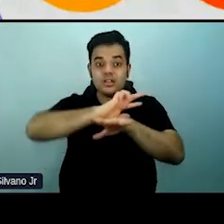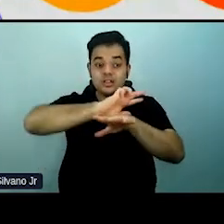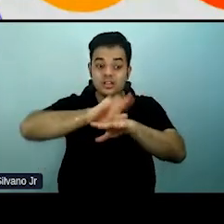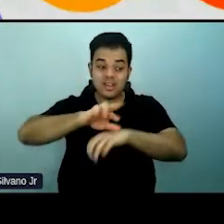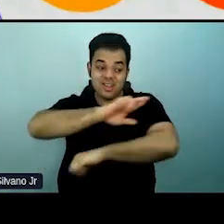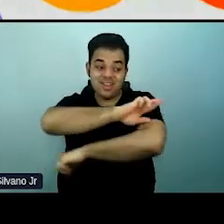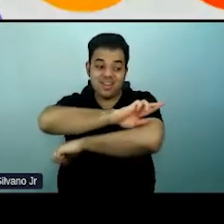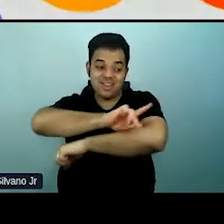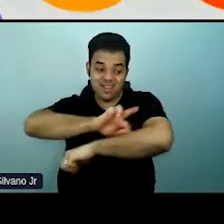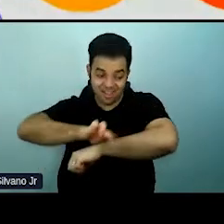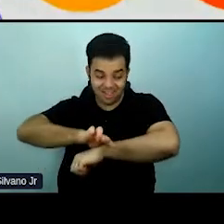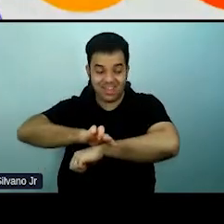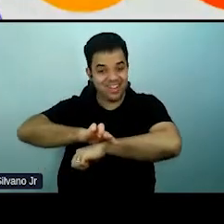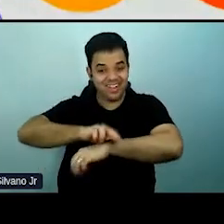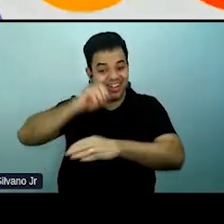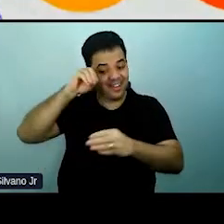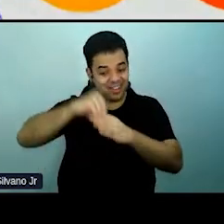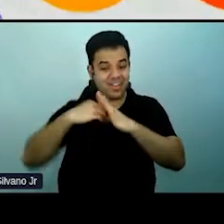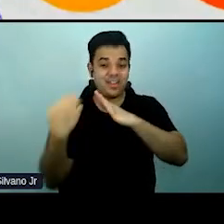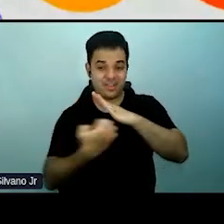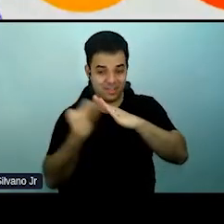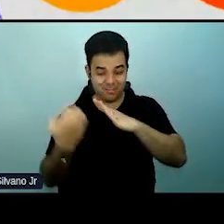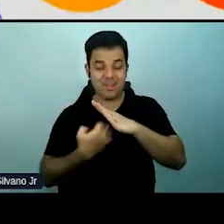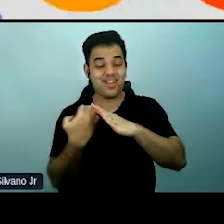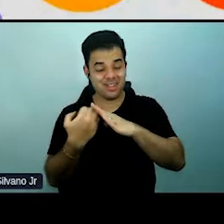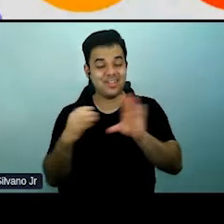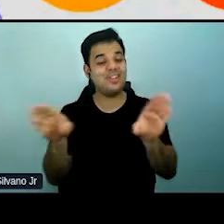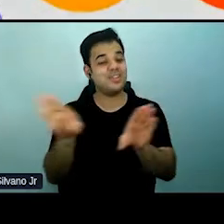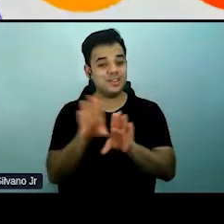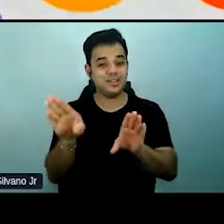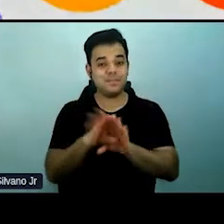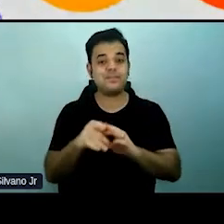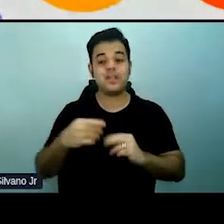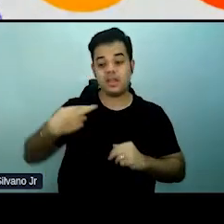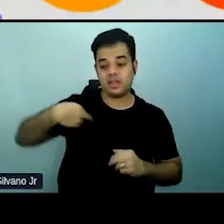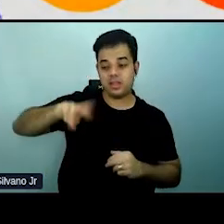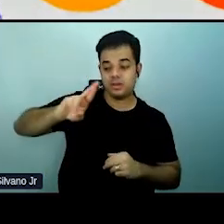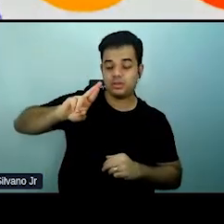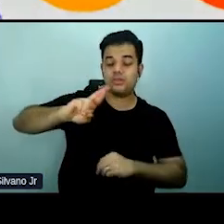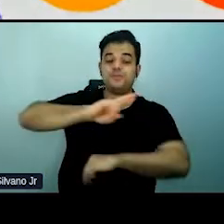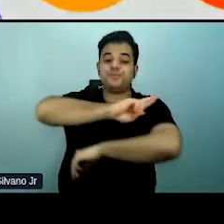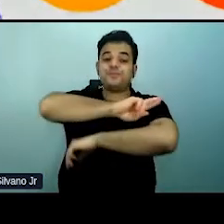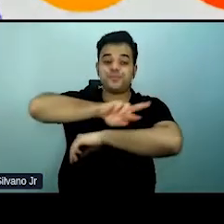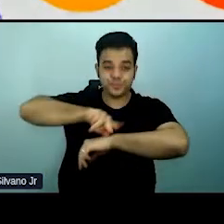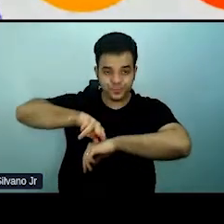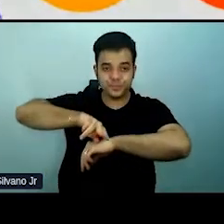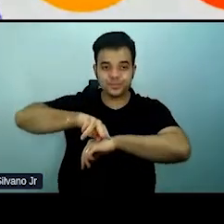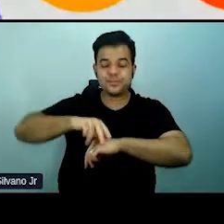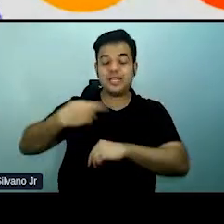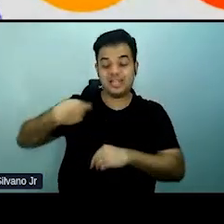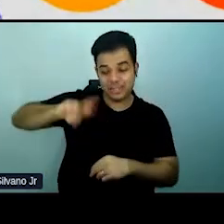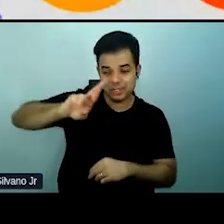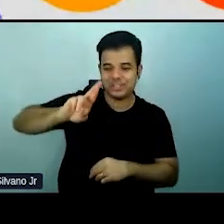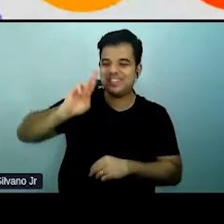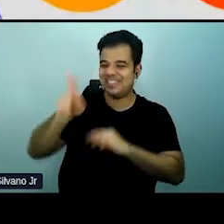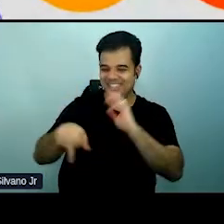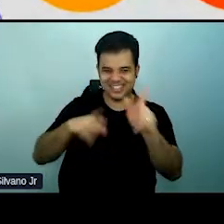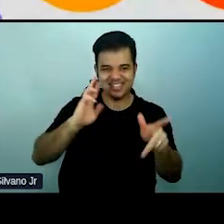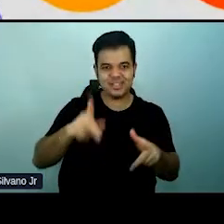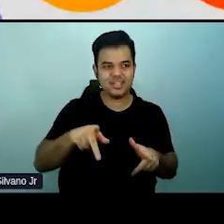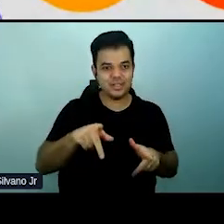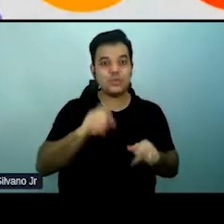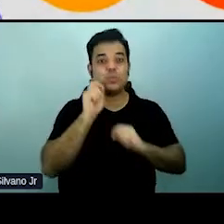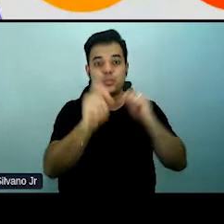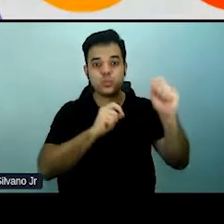racial e os impactos que tem em relação de oportunidades. E a diversidade religiosa também, porque quando a gente fala de pessoas de diferentes religiões, a gente